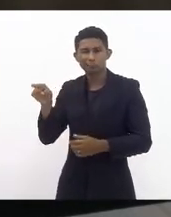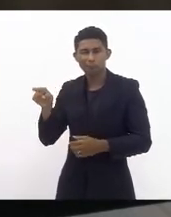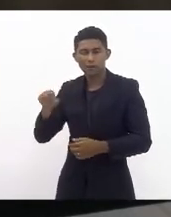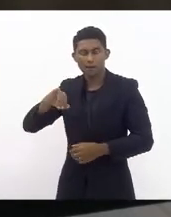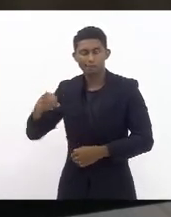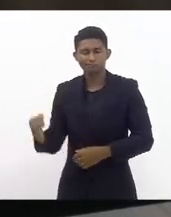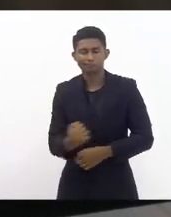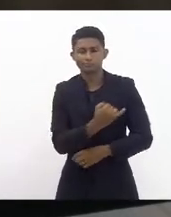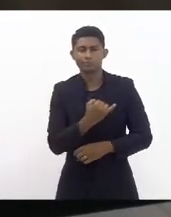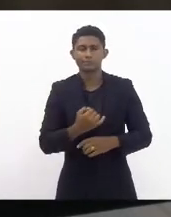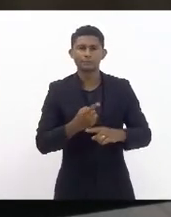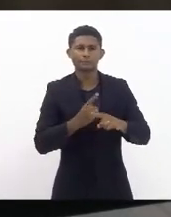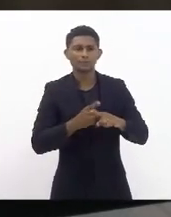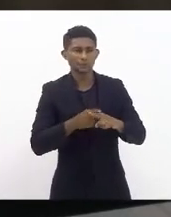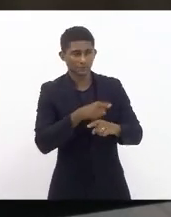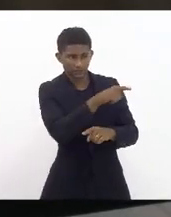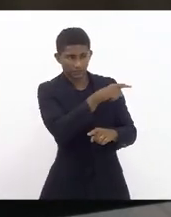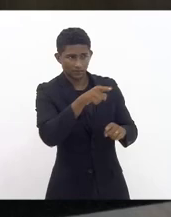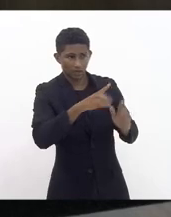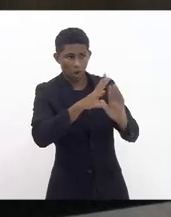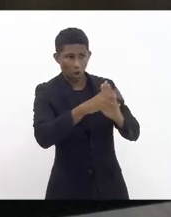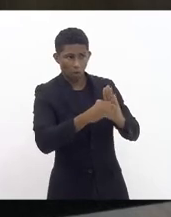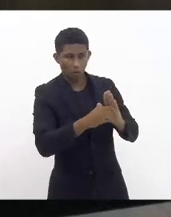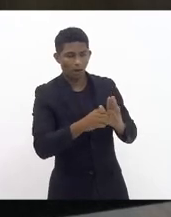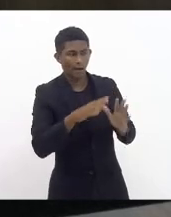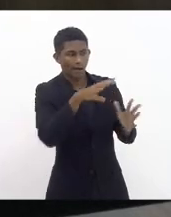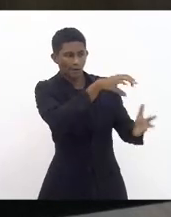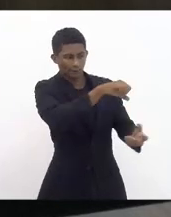oriundos desses roubos ou furtos. Eu combinei com a autora